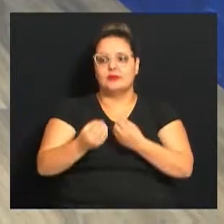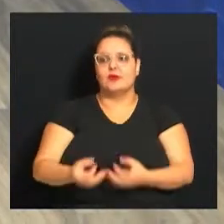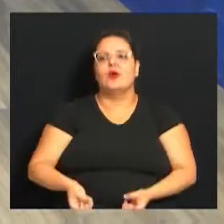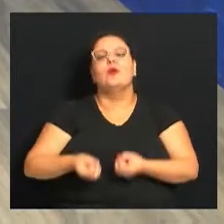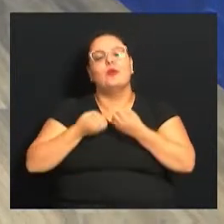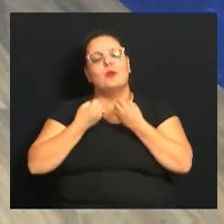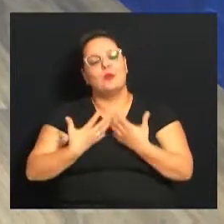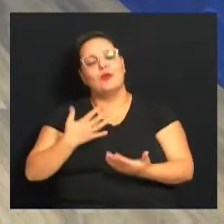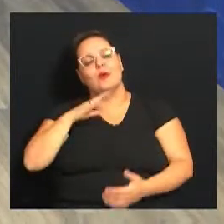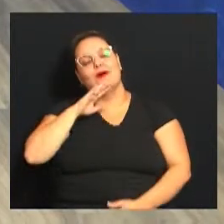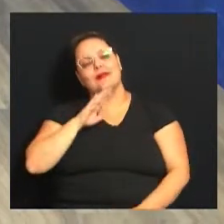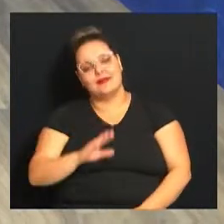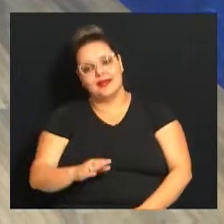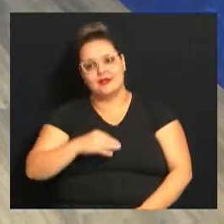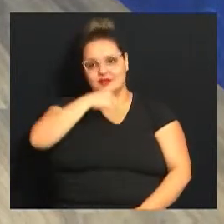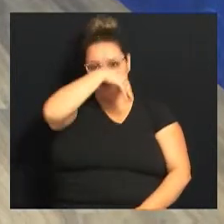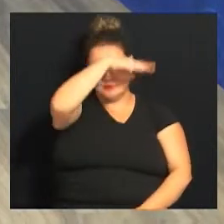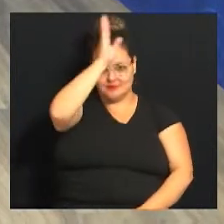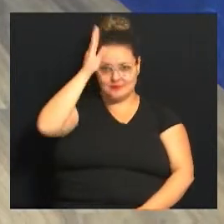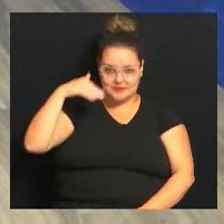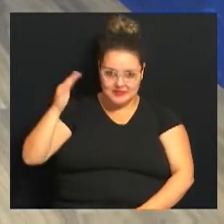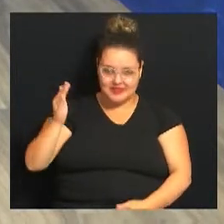Mari.